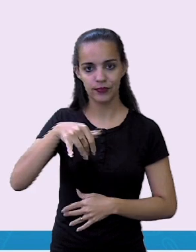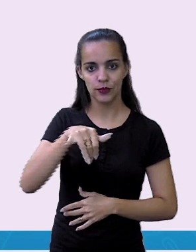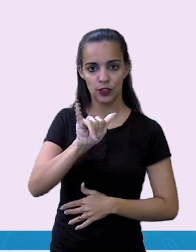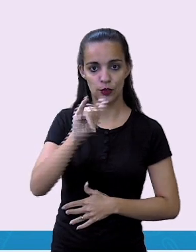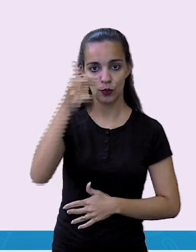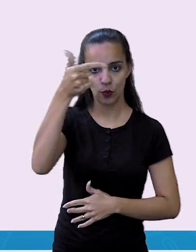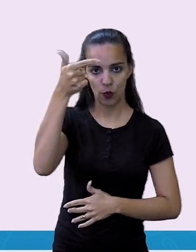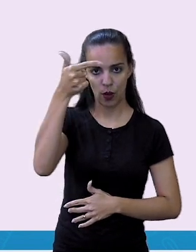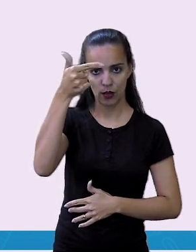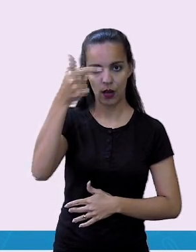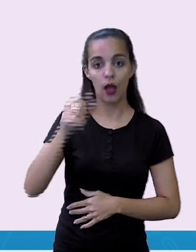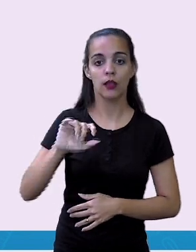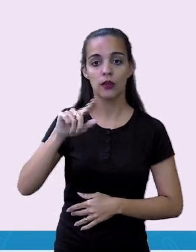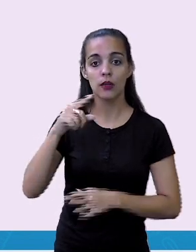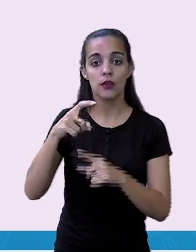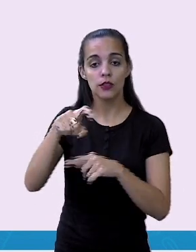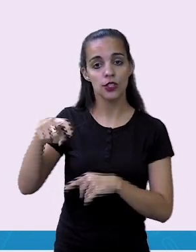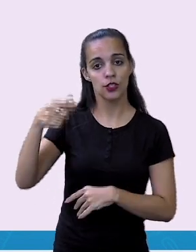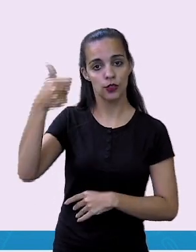y2x2. Eu vou encontrar